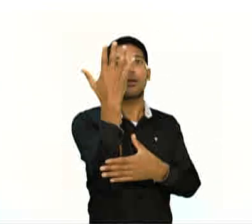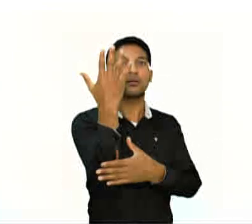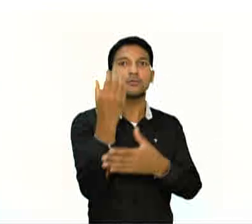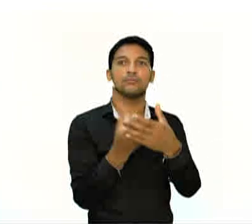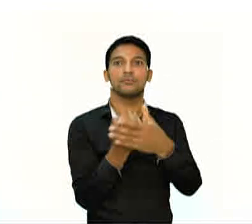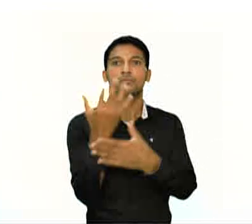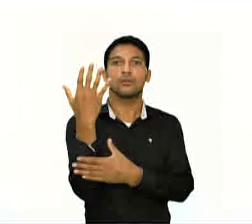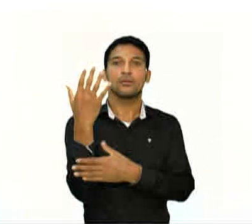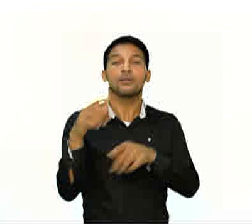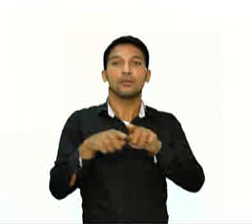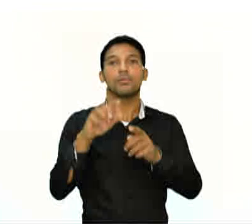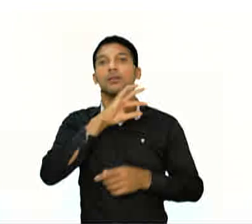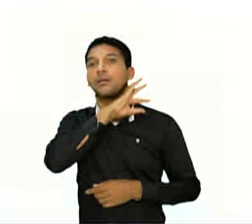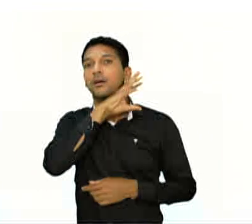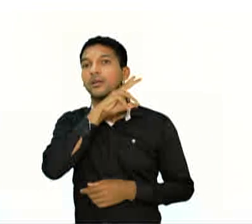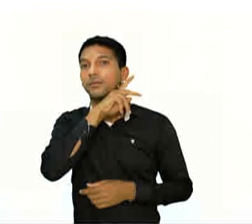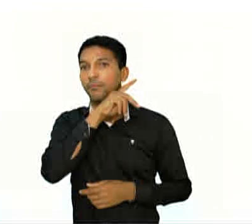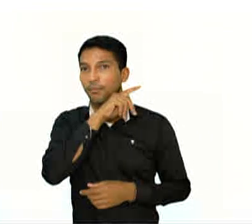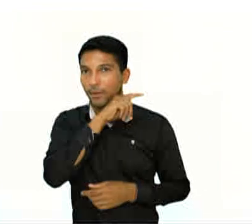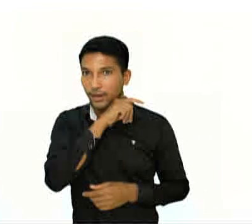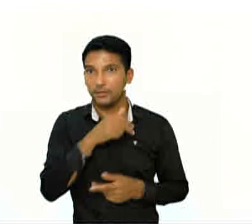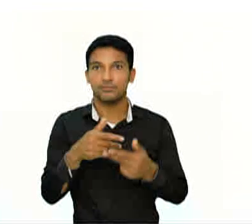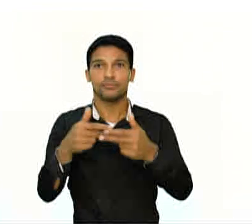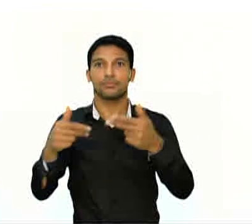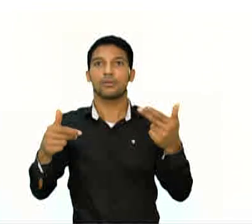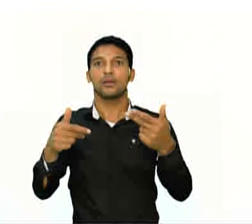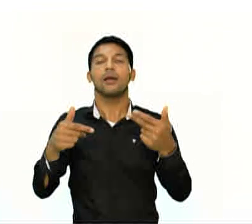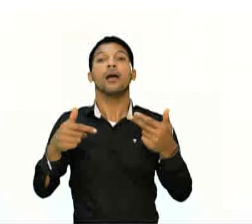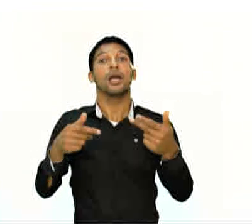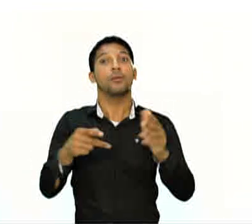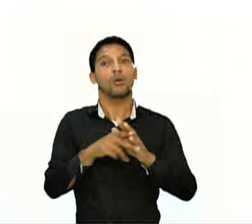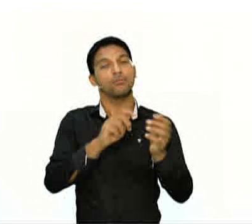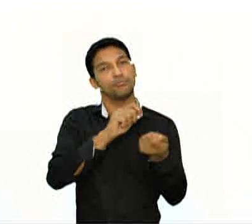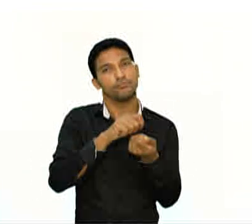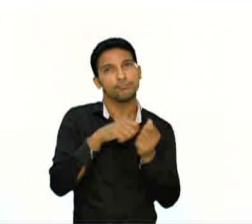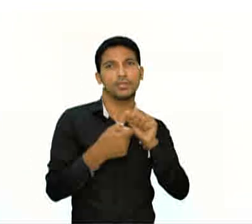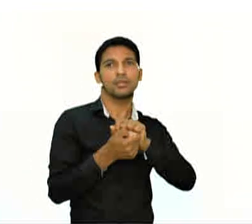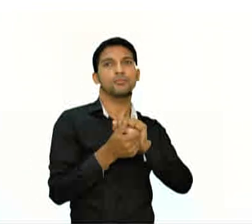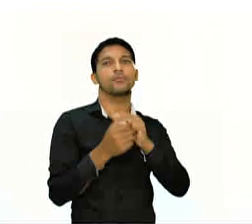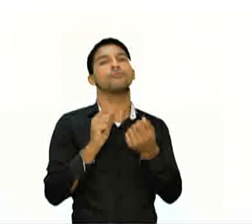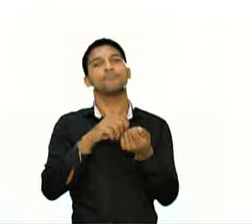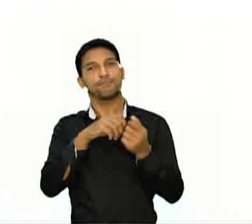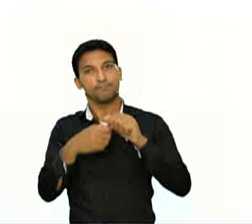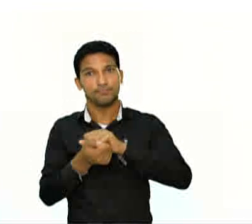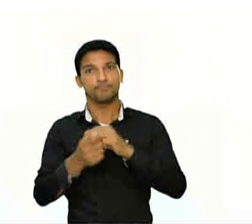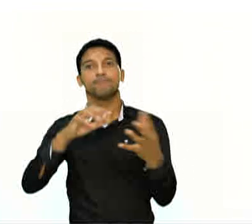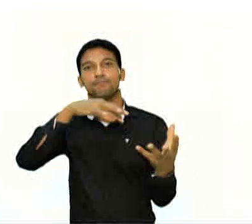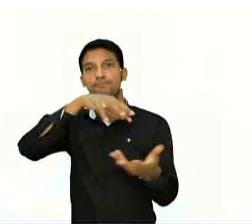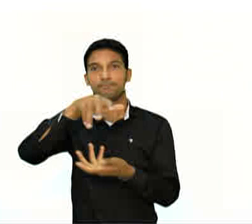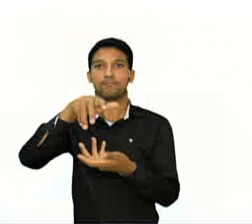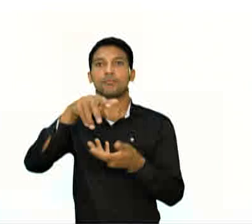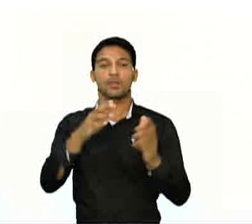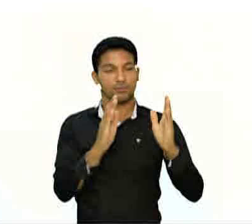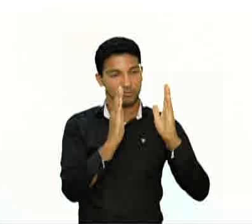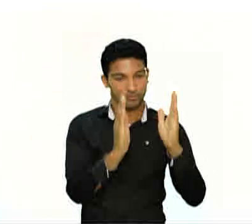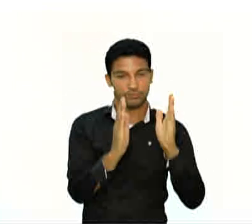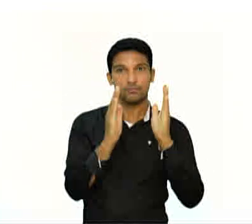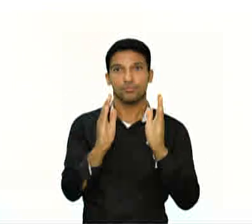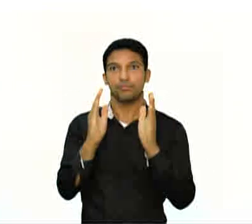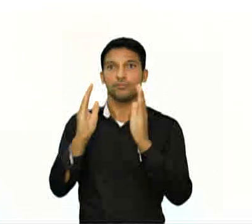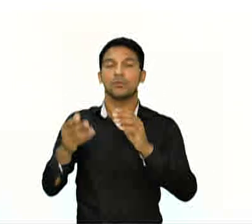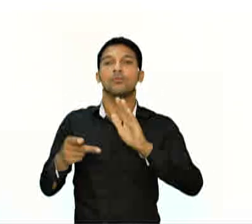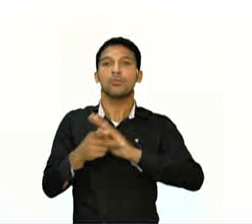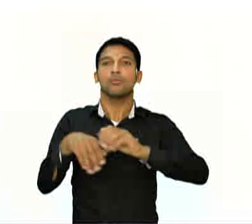se adaptando a esse movimento que para nós é lento, logicamente, considerando o tempo geológico,